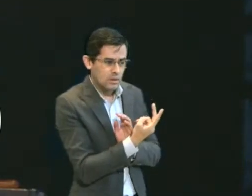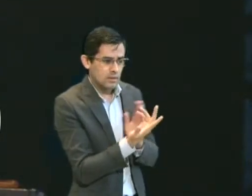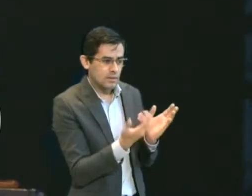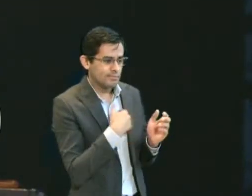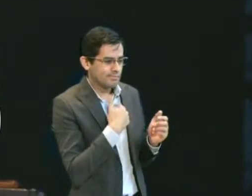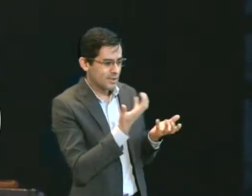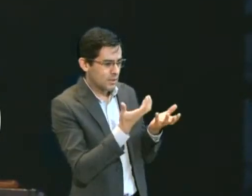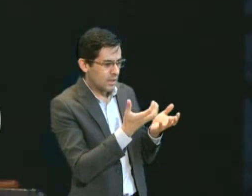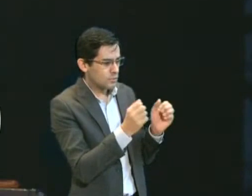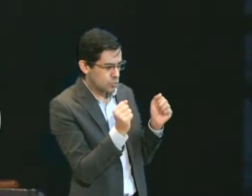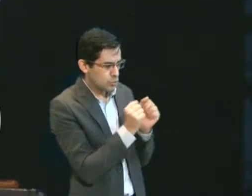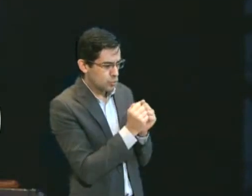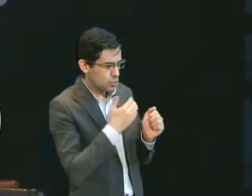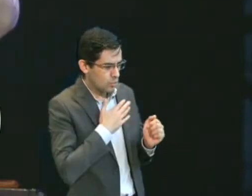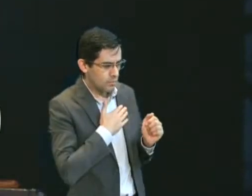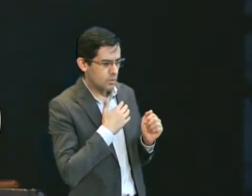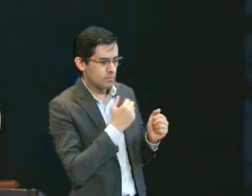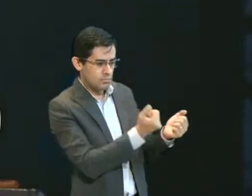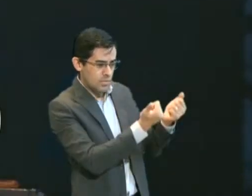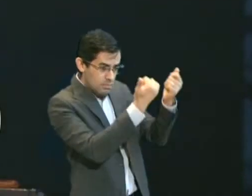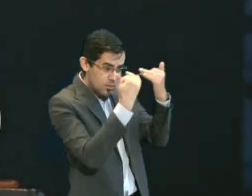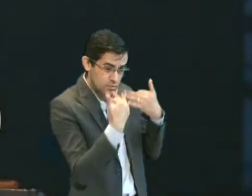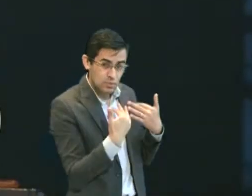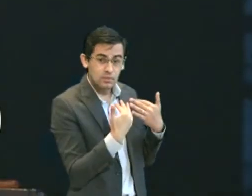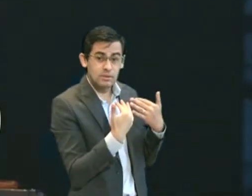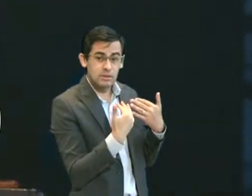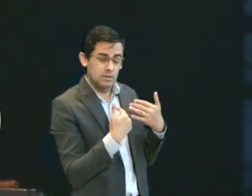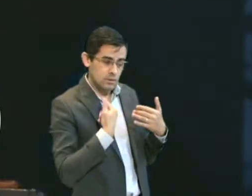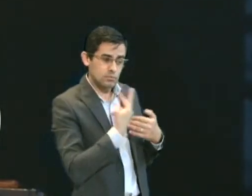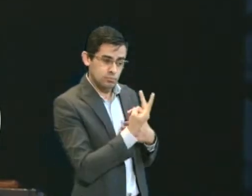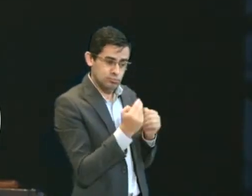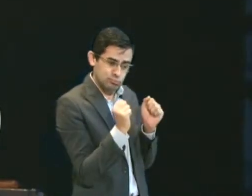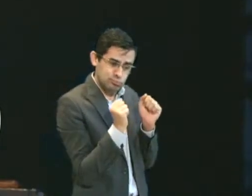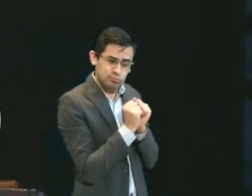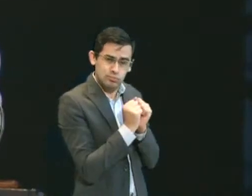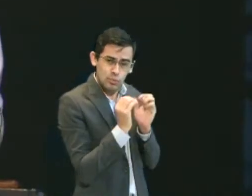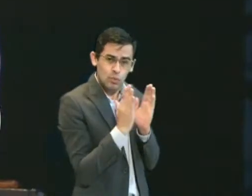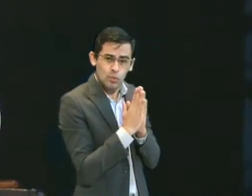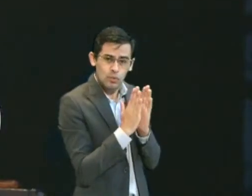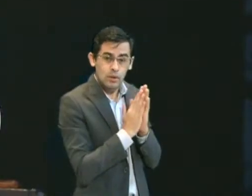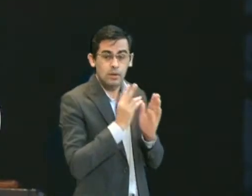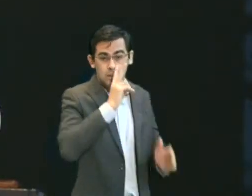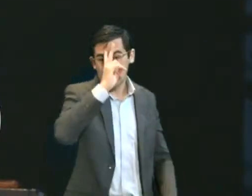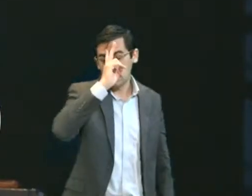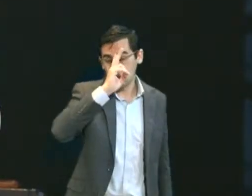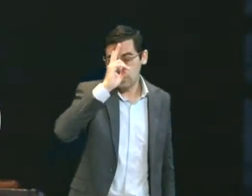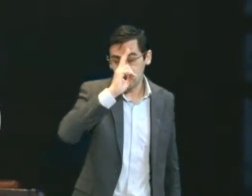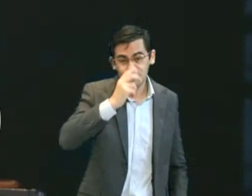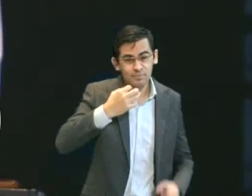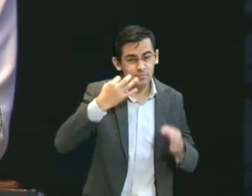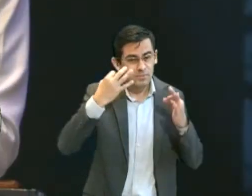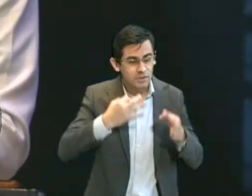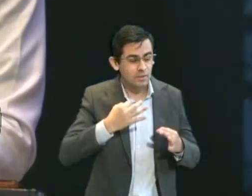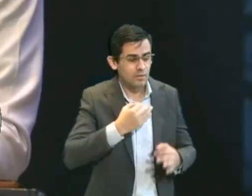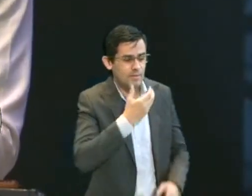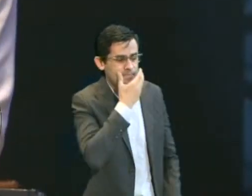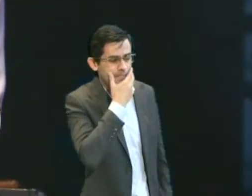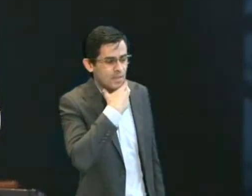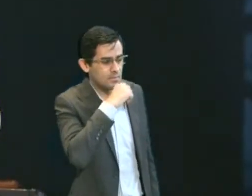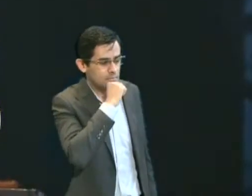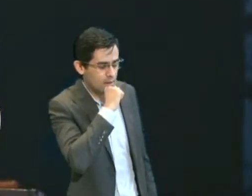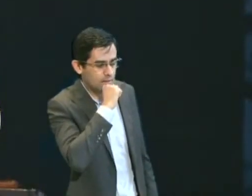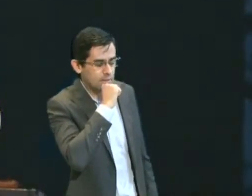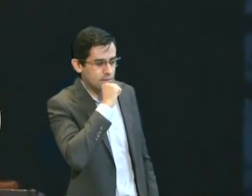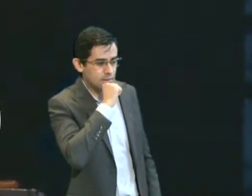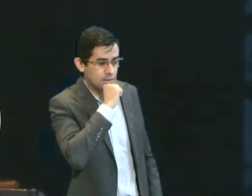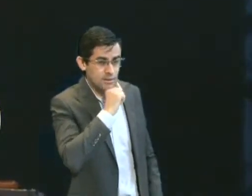quero que vocês também me abençoem. E eu lembro certinho do dia que eu cheguei, falei: pai, olha, Deus me